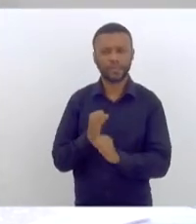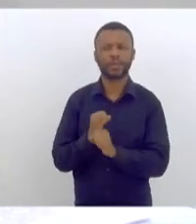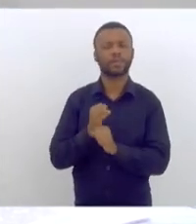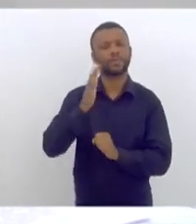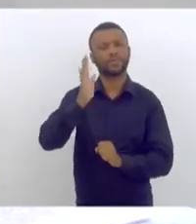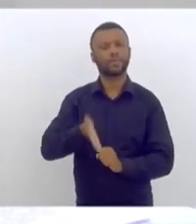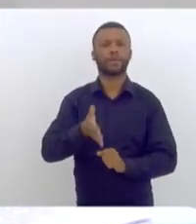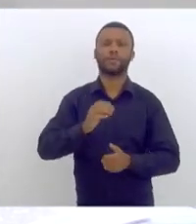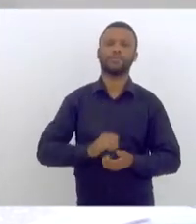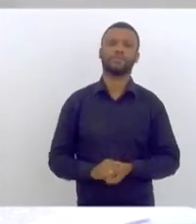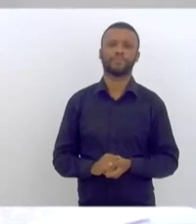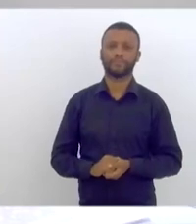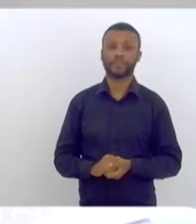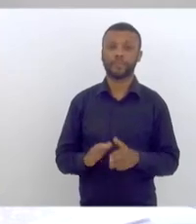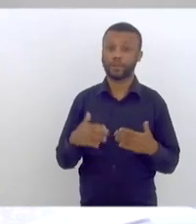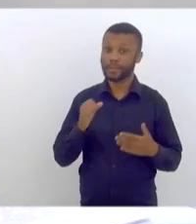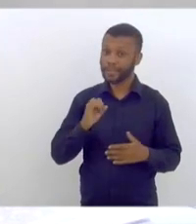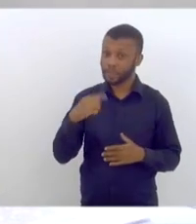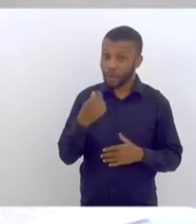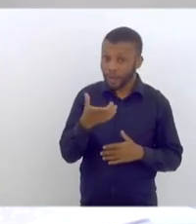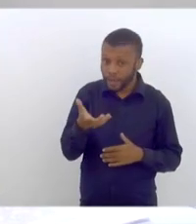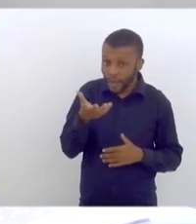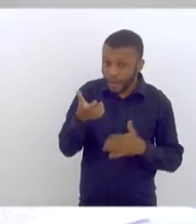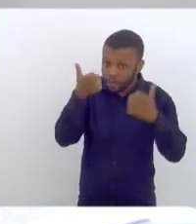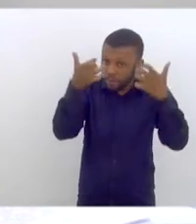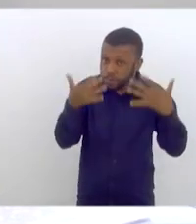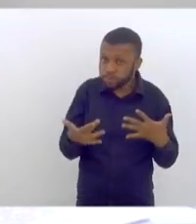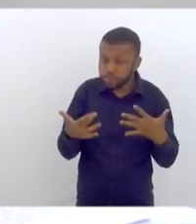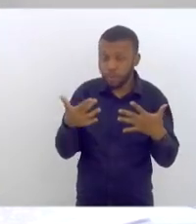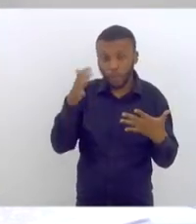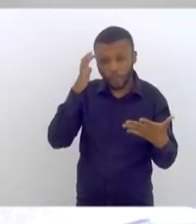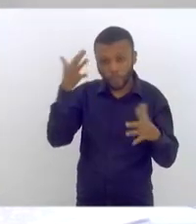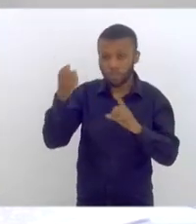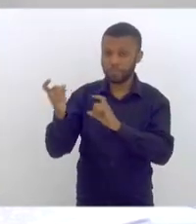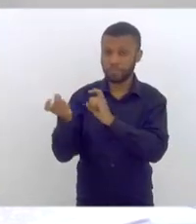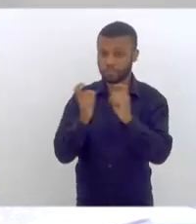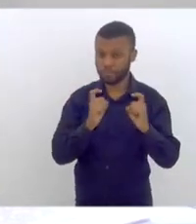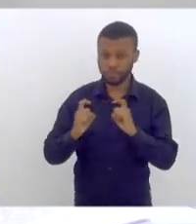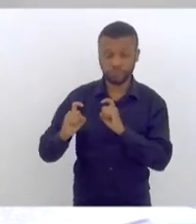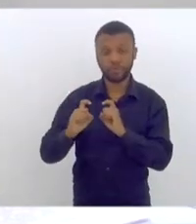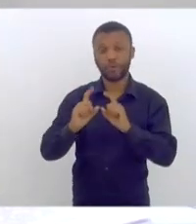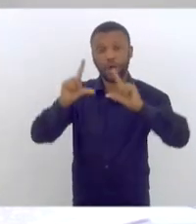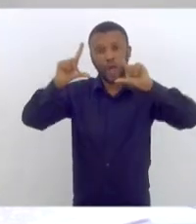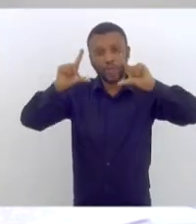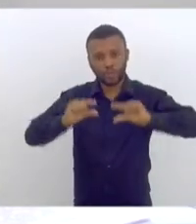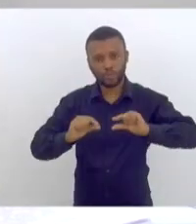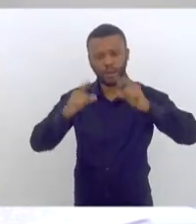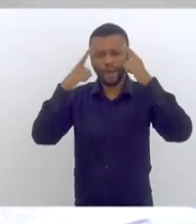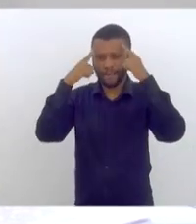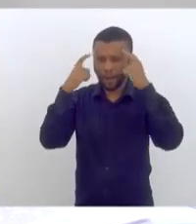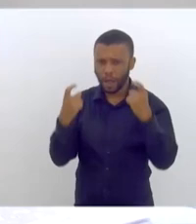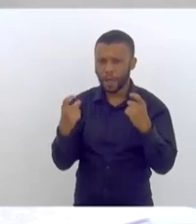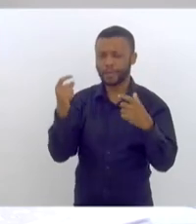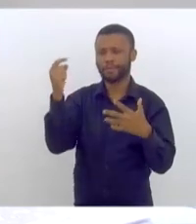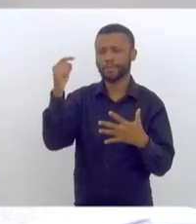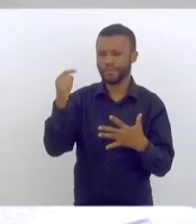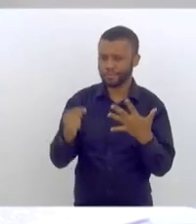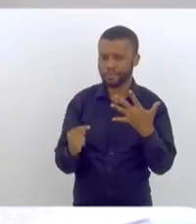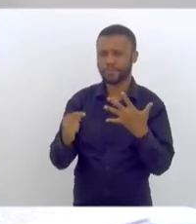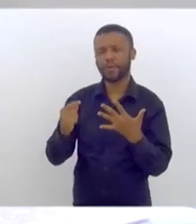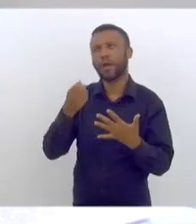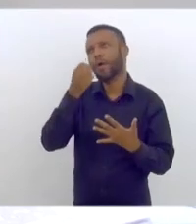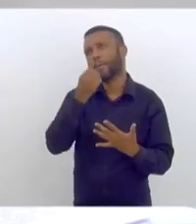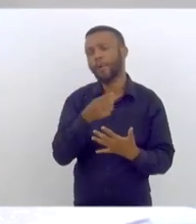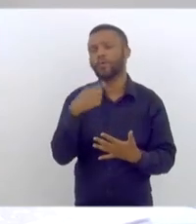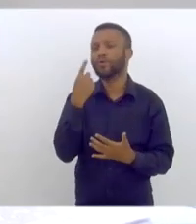então se a gente quer isso como solução inclusive para diminuir a violência etc vale a pena